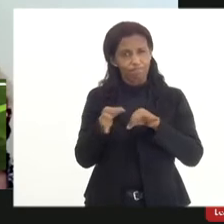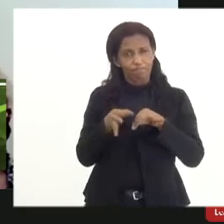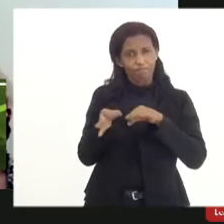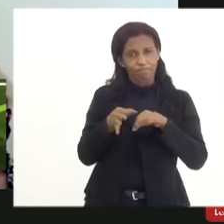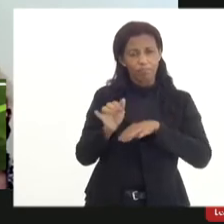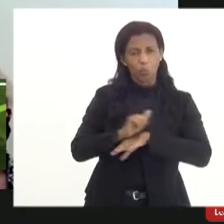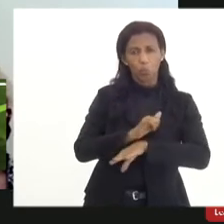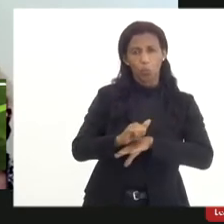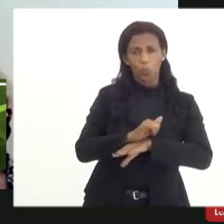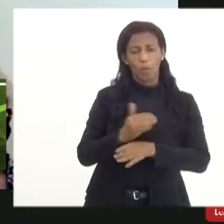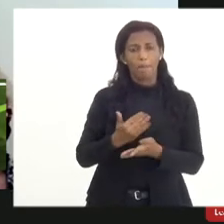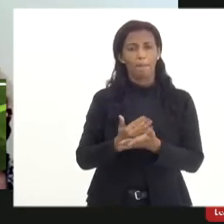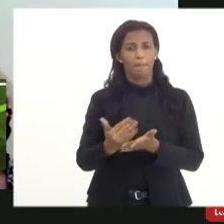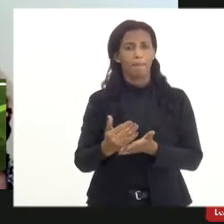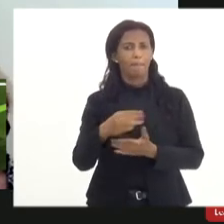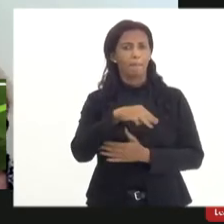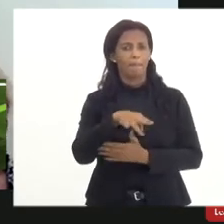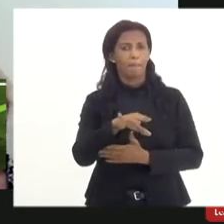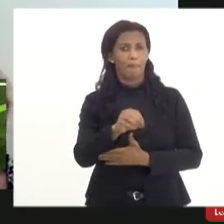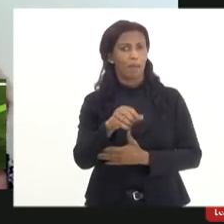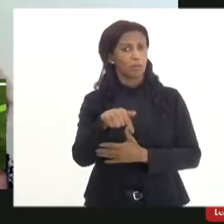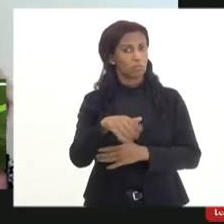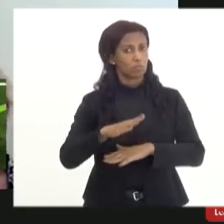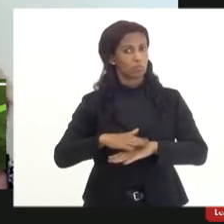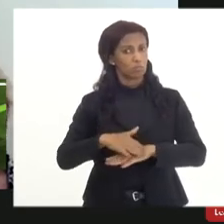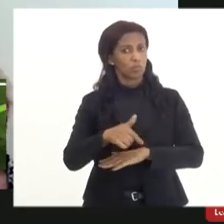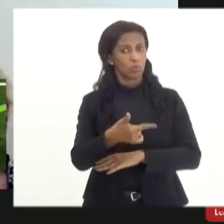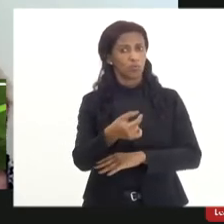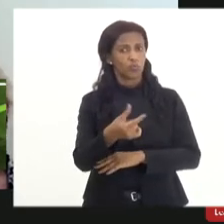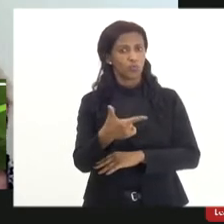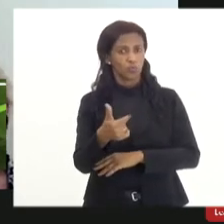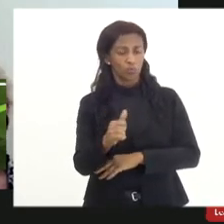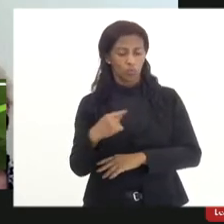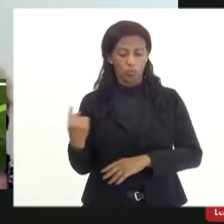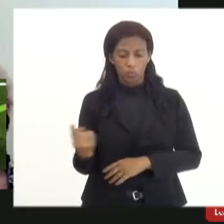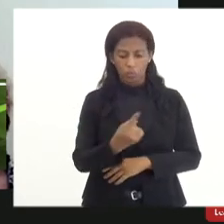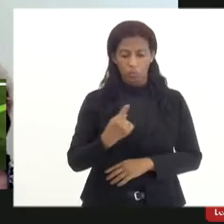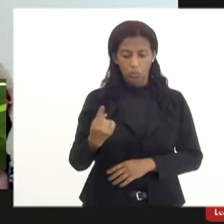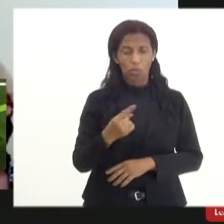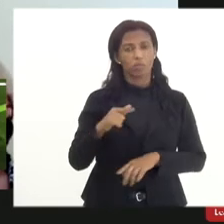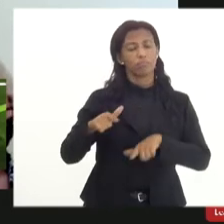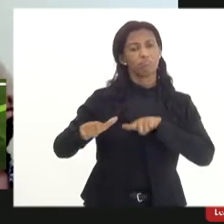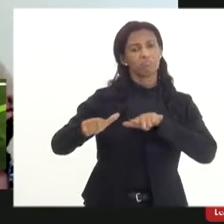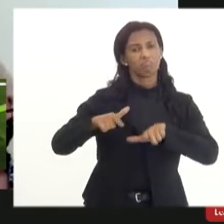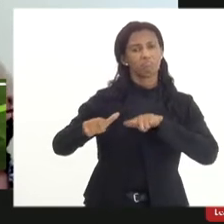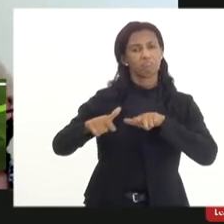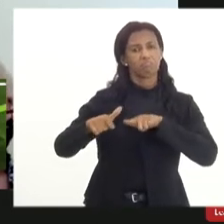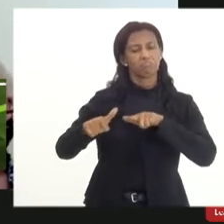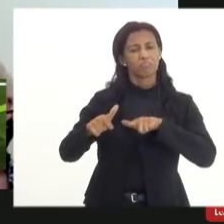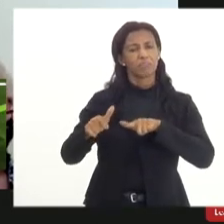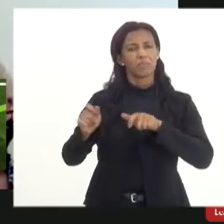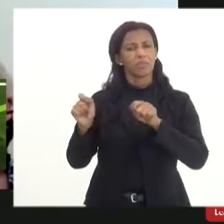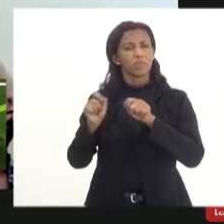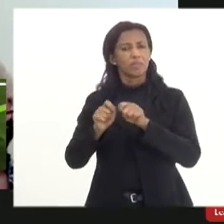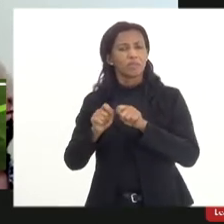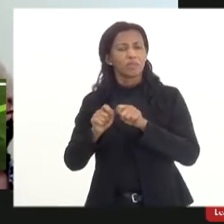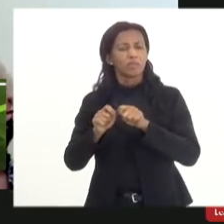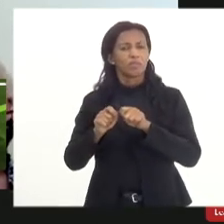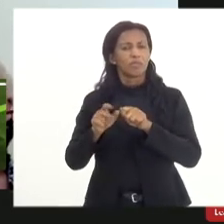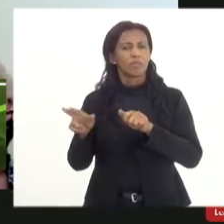de março desse ano, nós estamos, né, nesse trabalho de realização